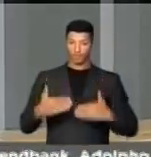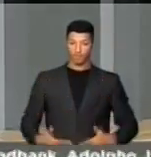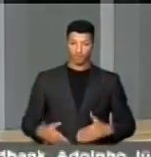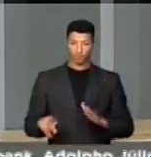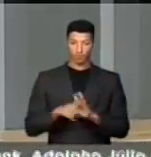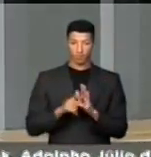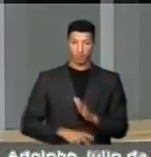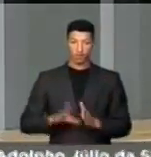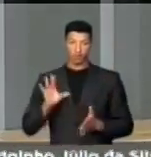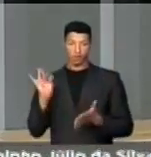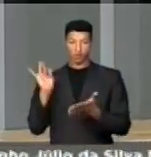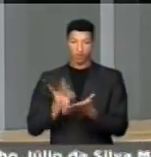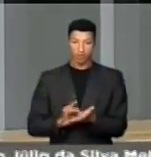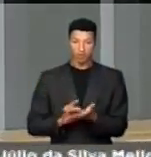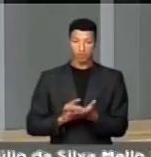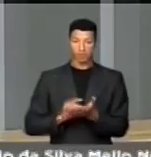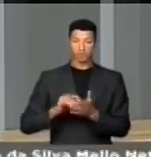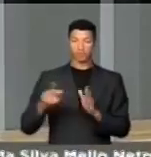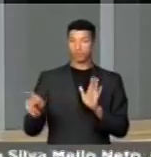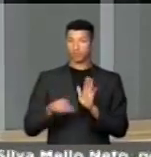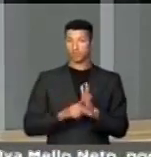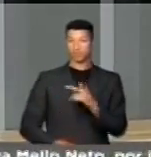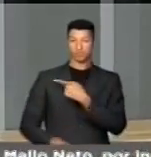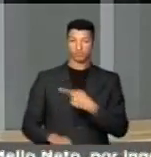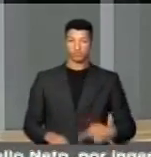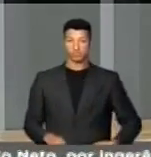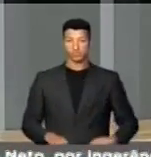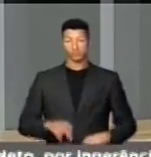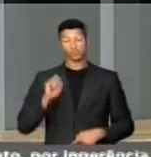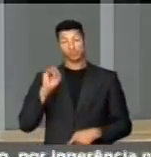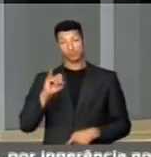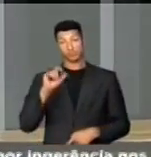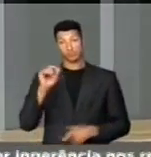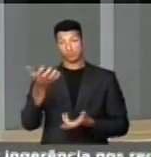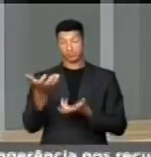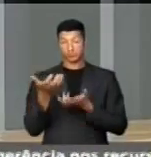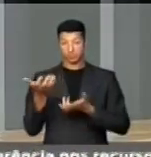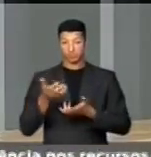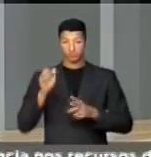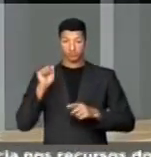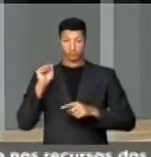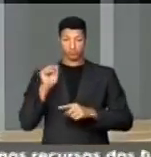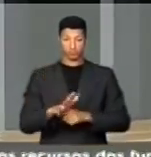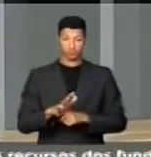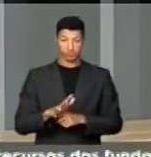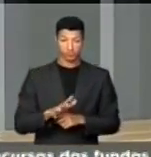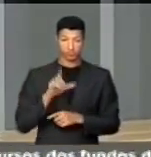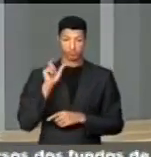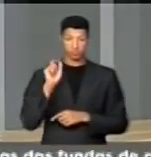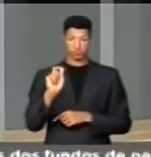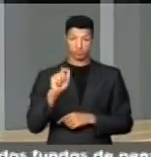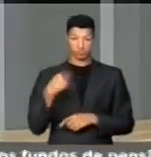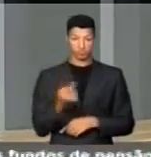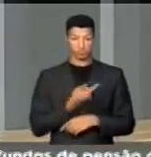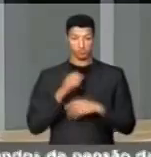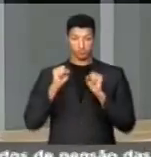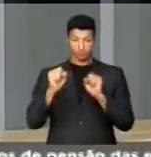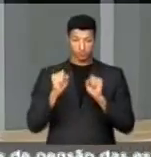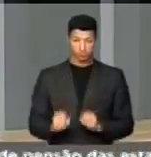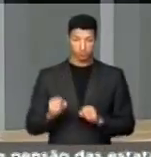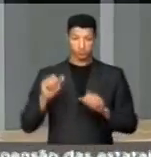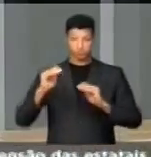comportamento absolutamente despropositado da presidente de querer impedir que nós